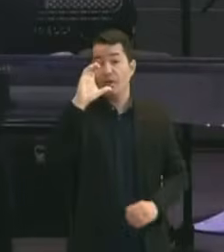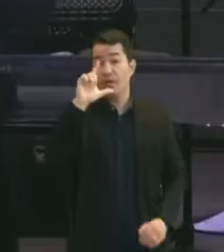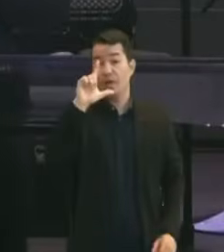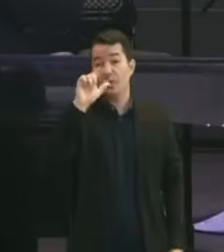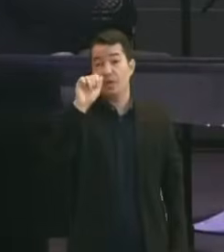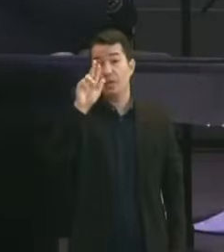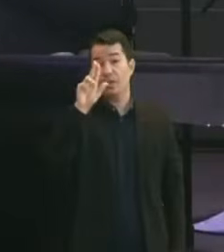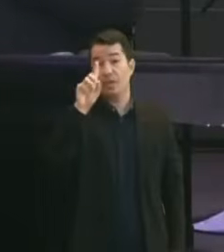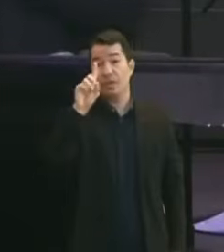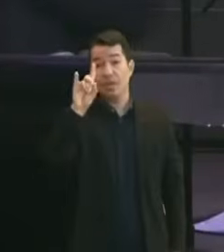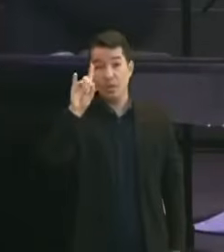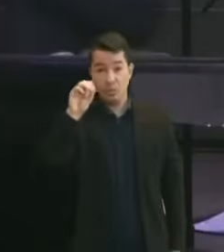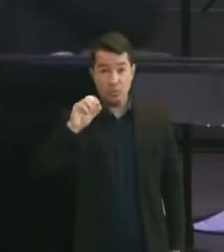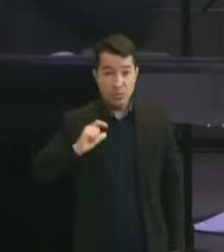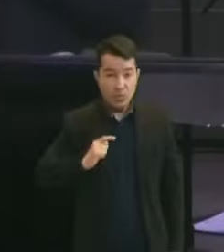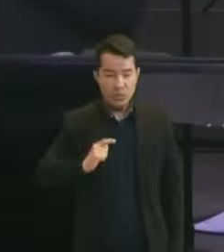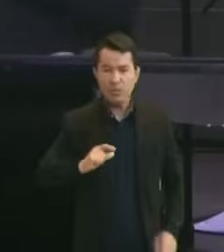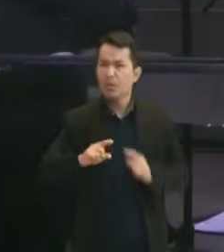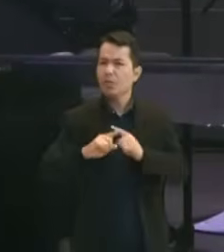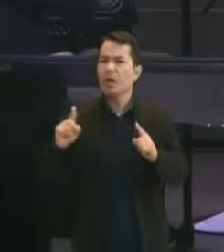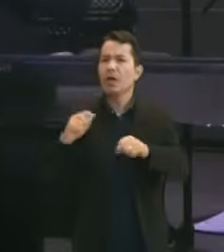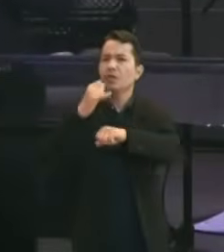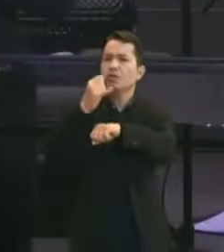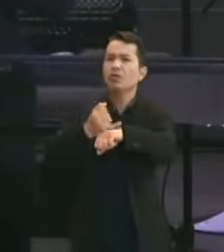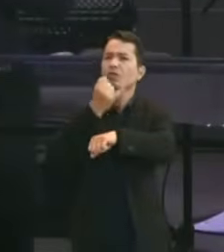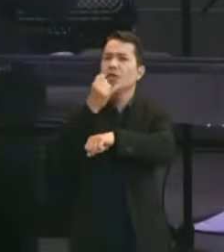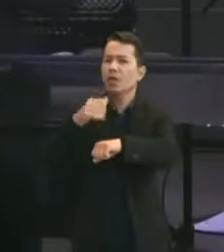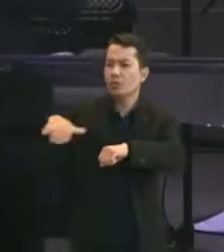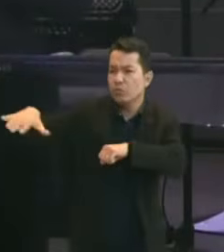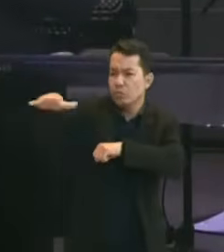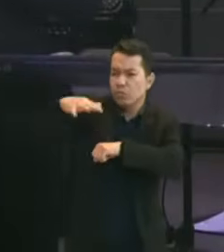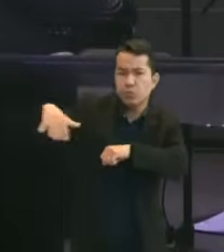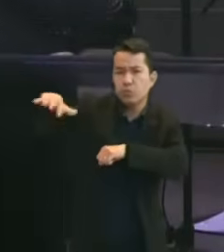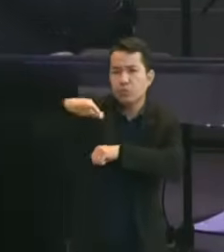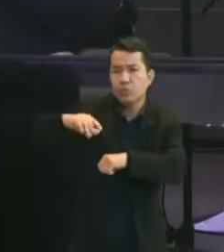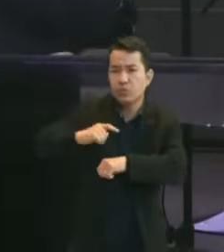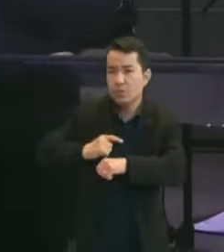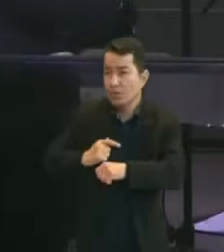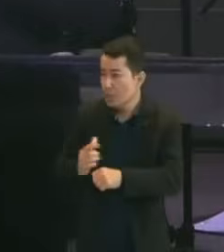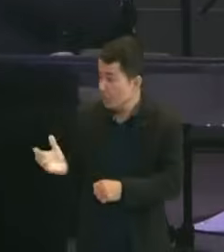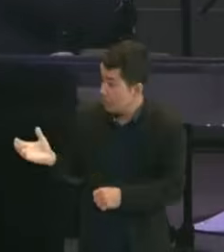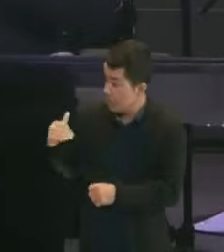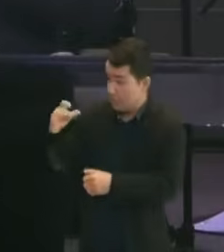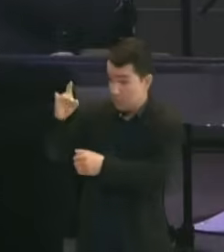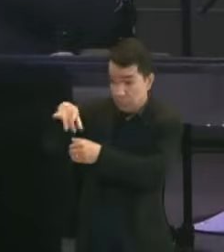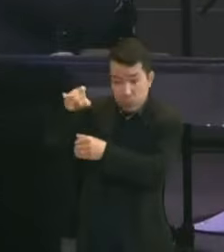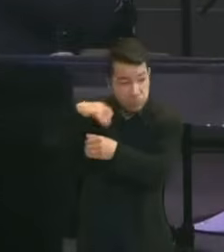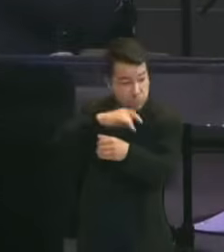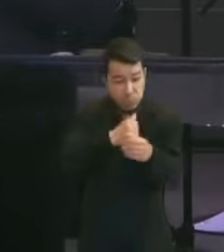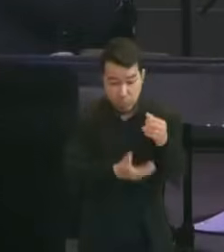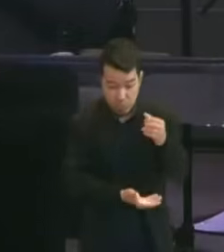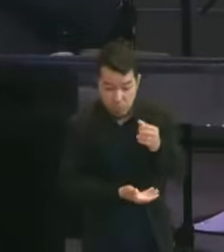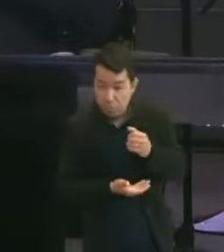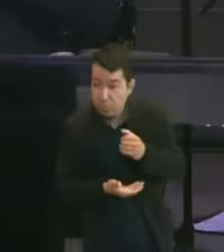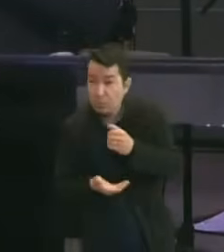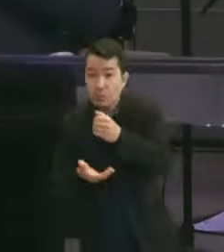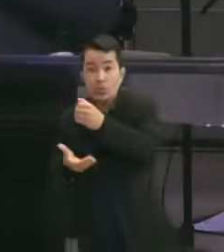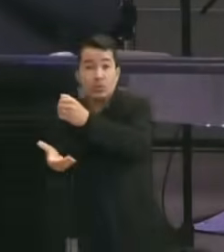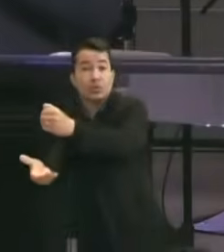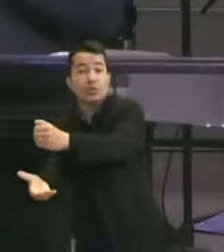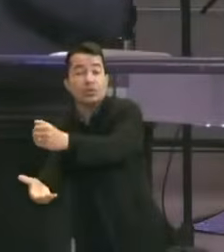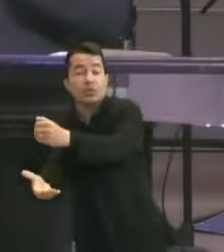irmãos que moravam na região da Judéia. E cada um deu de acordo com o que tinha. E mandaram o dinheiro por meio